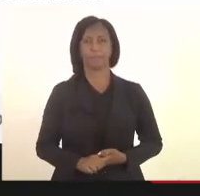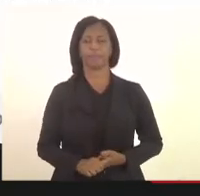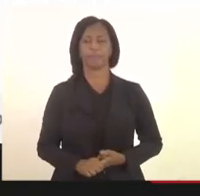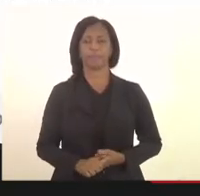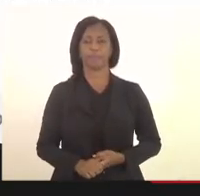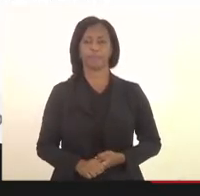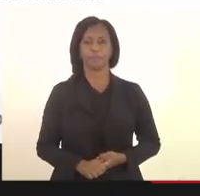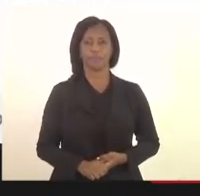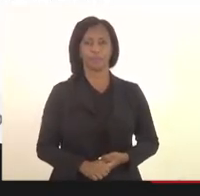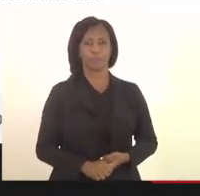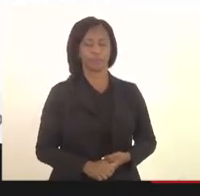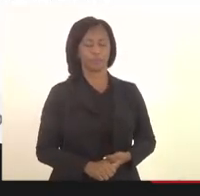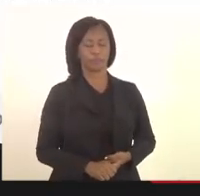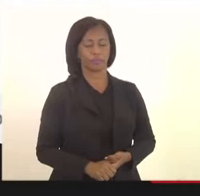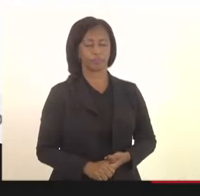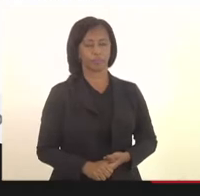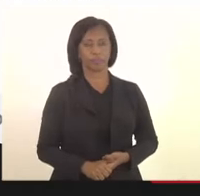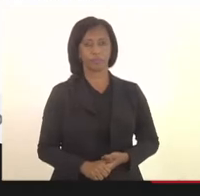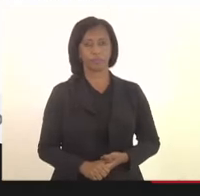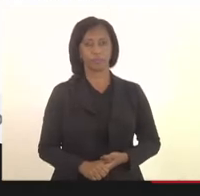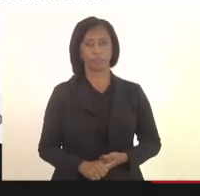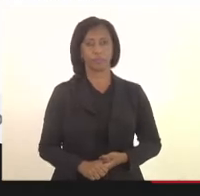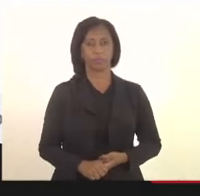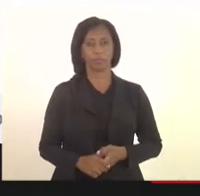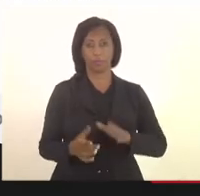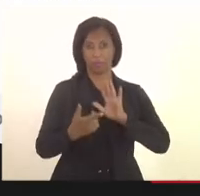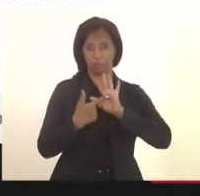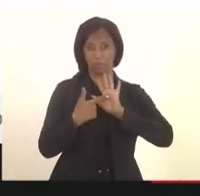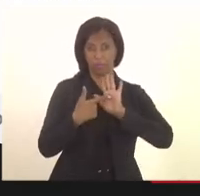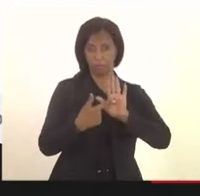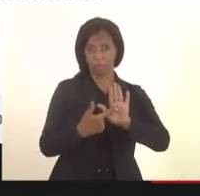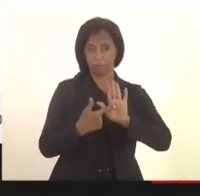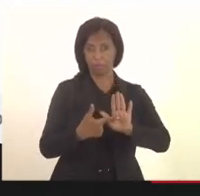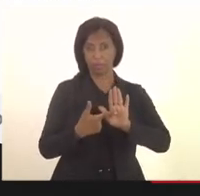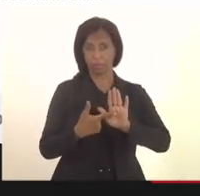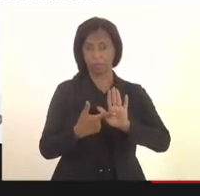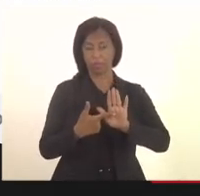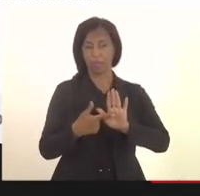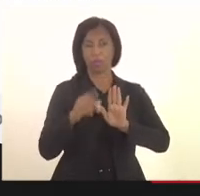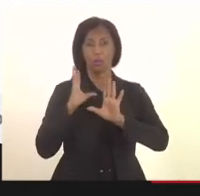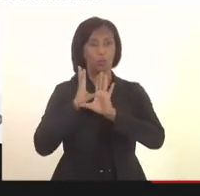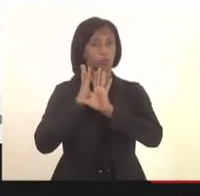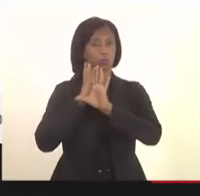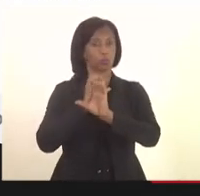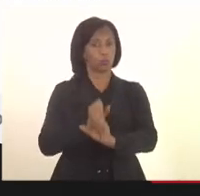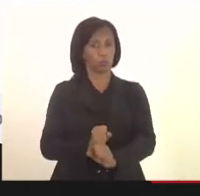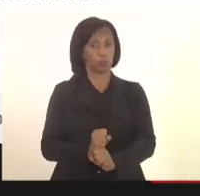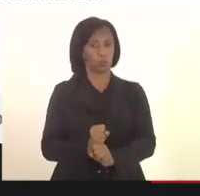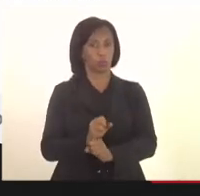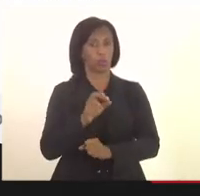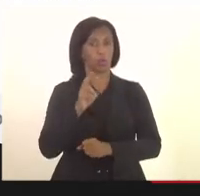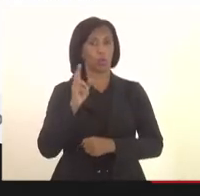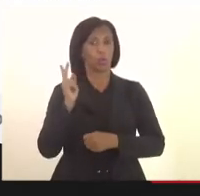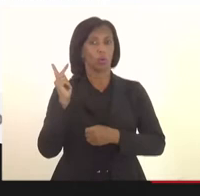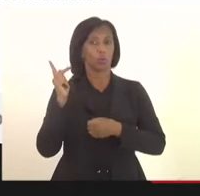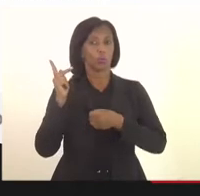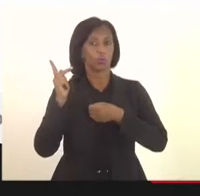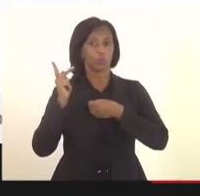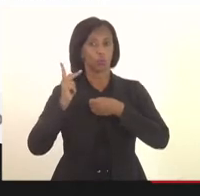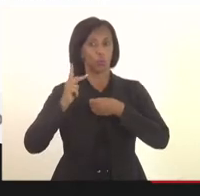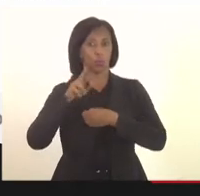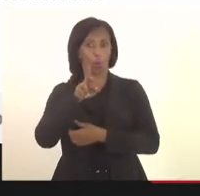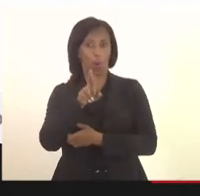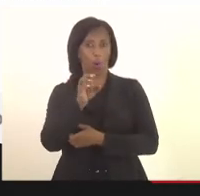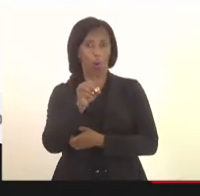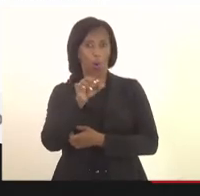favor. Aqui nós estamos comentando um pouco sobre o total de royalties, participação especial que a Repsol Sinopec